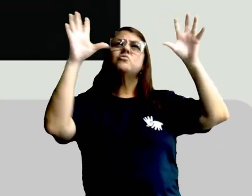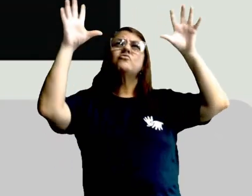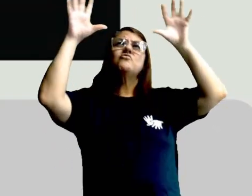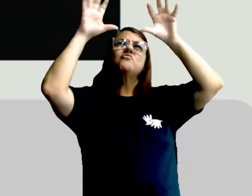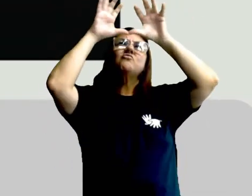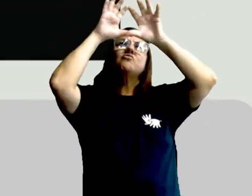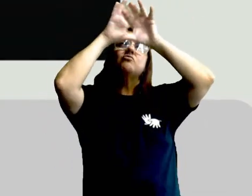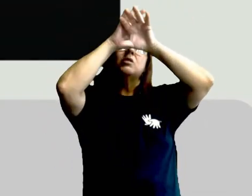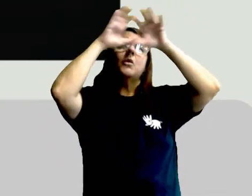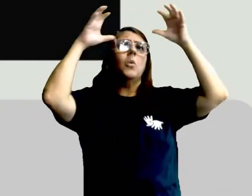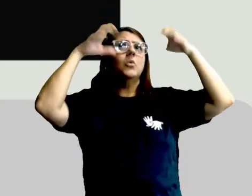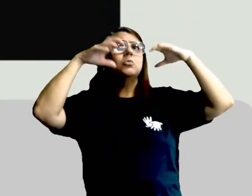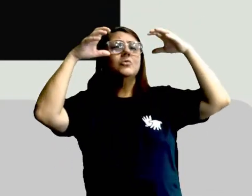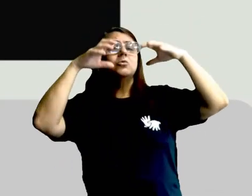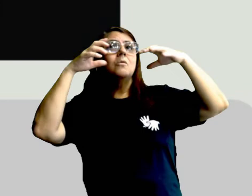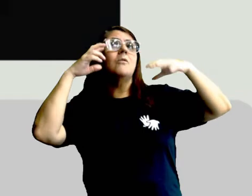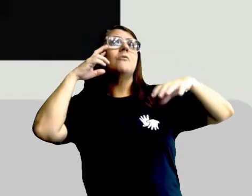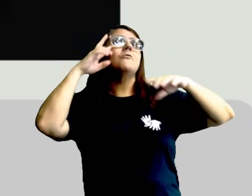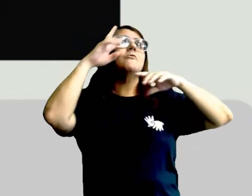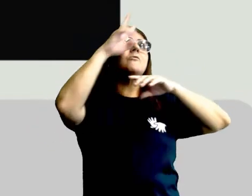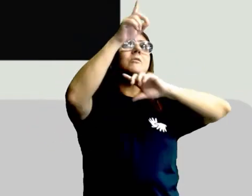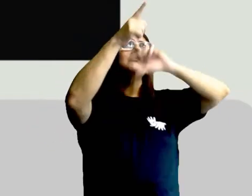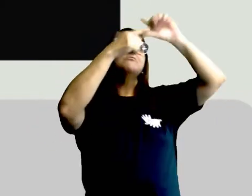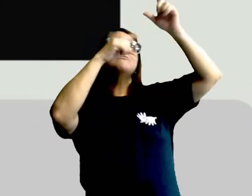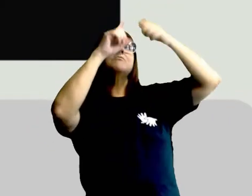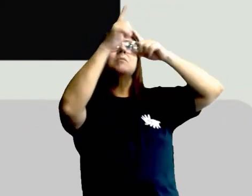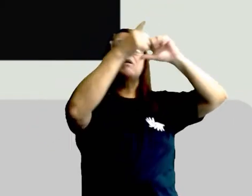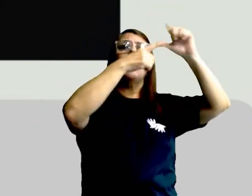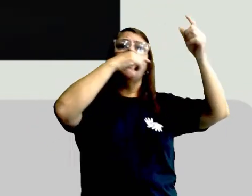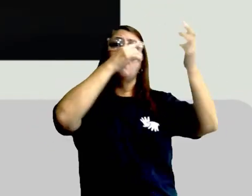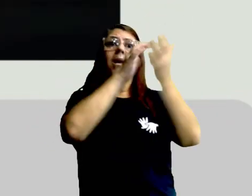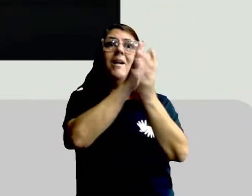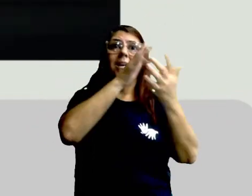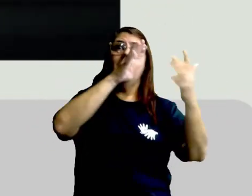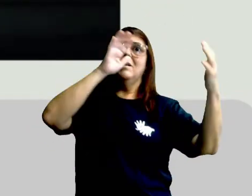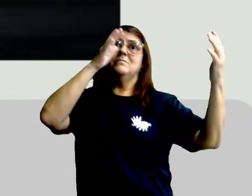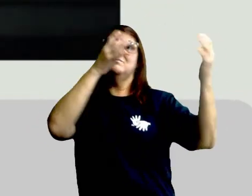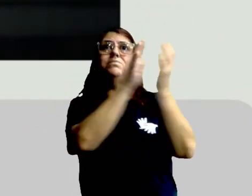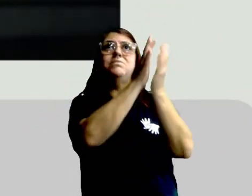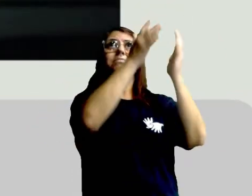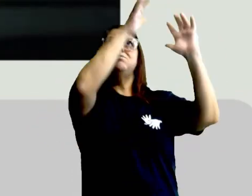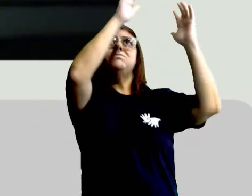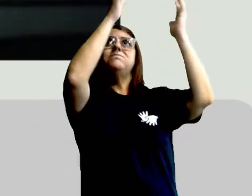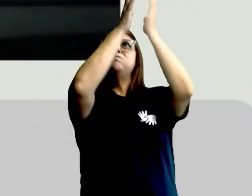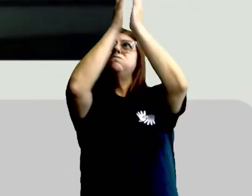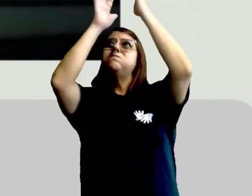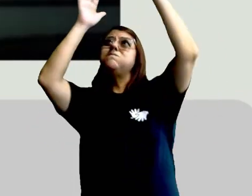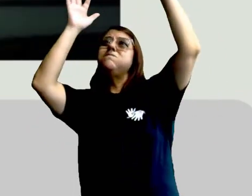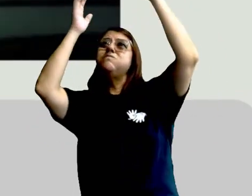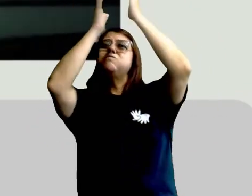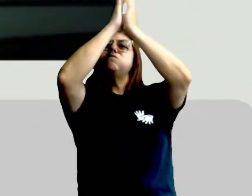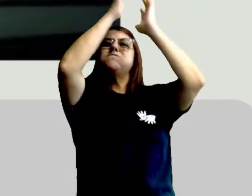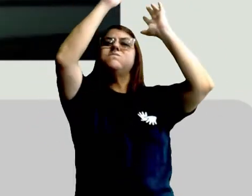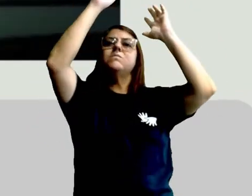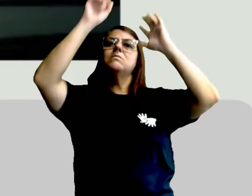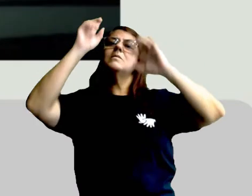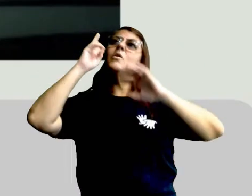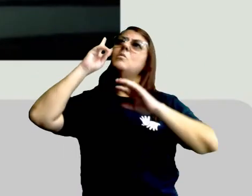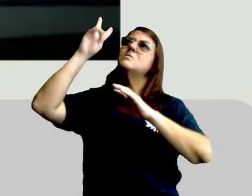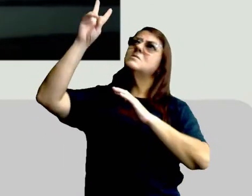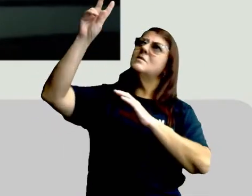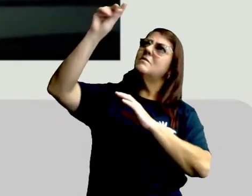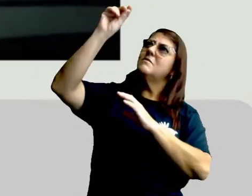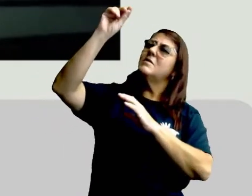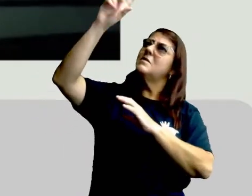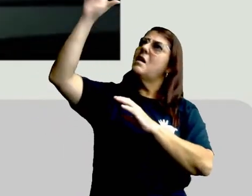nublado e chovendo, é claro, vemos o brilho das estrelas. Algumas são mais brilhantes do que as outras. Vemos o brilho da Lua